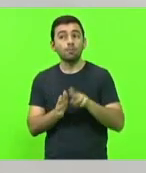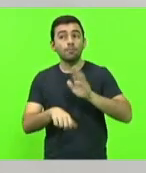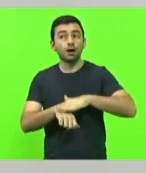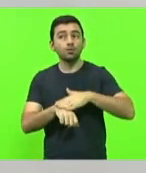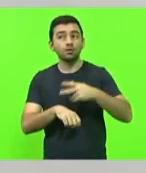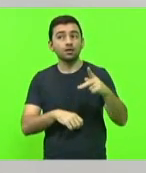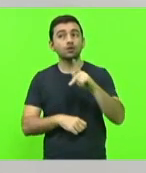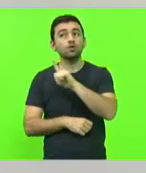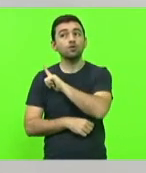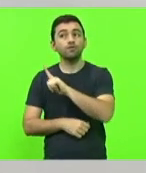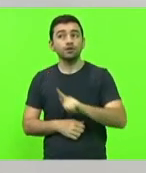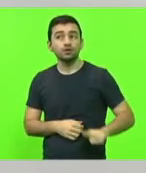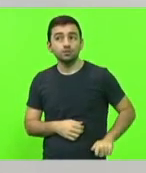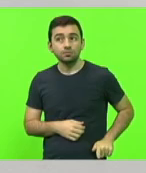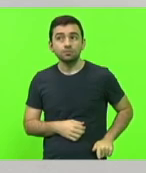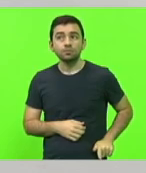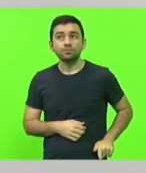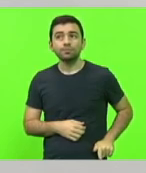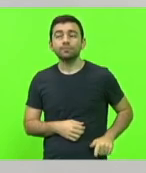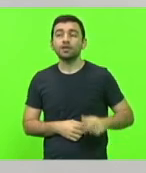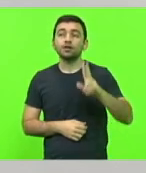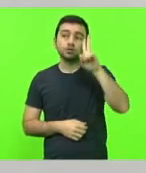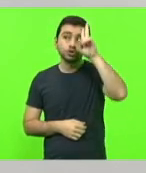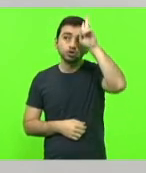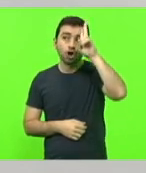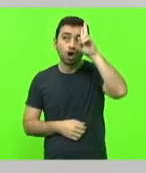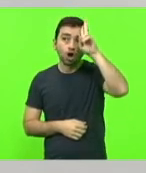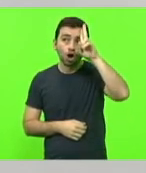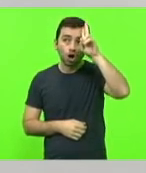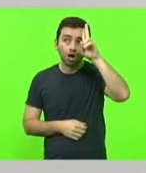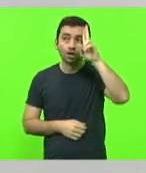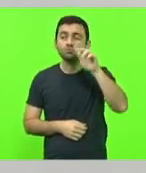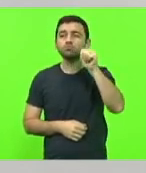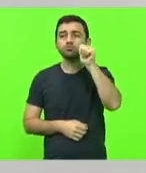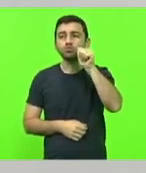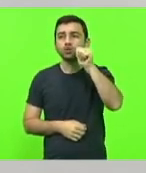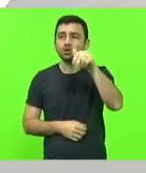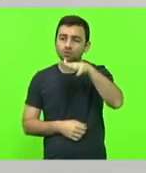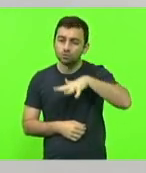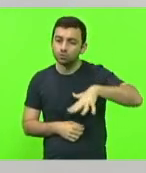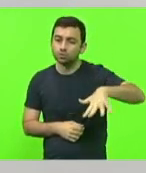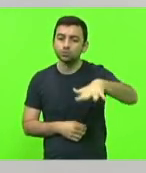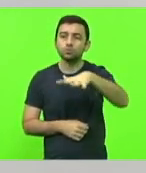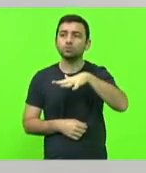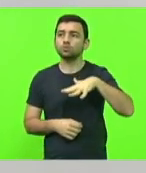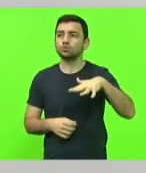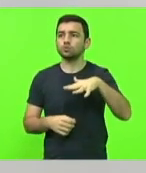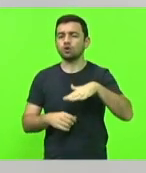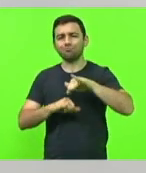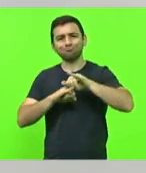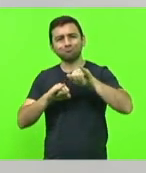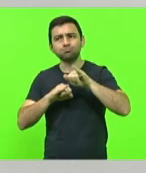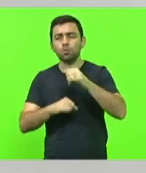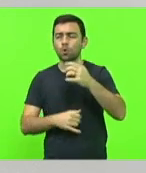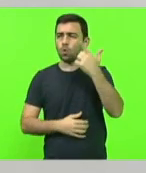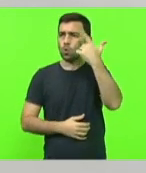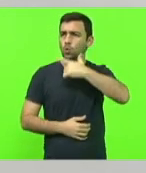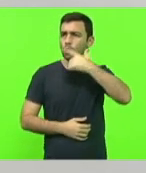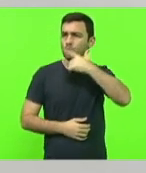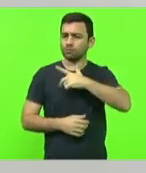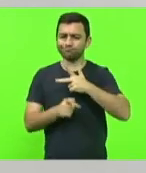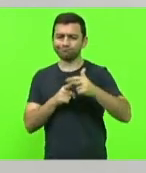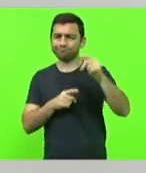deputado Kennedy, a história de mulheres que fizeram história em Santa Catarina. E